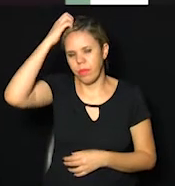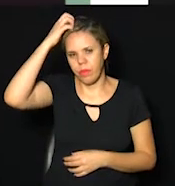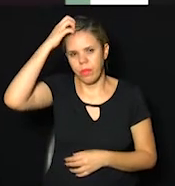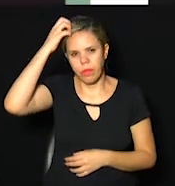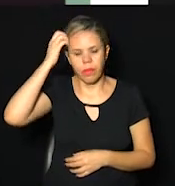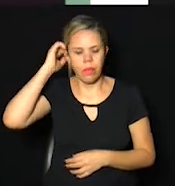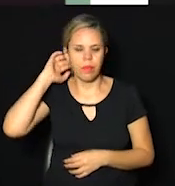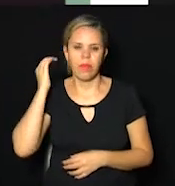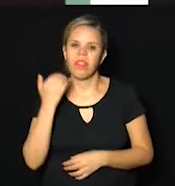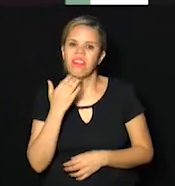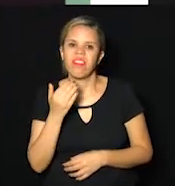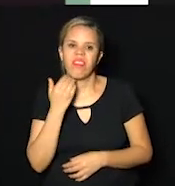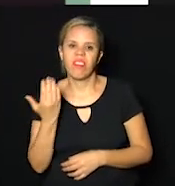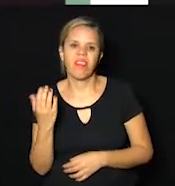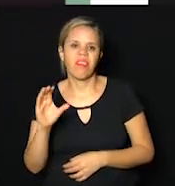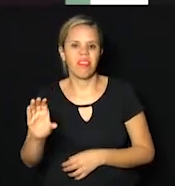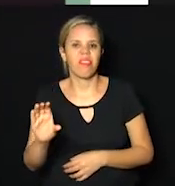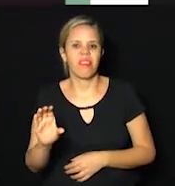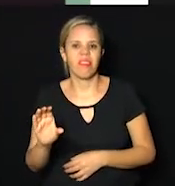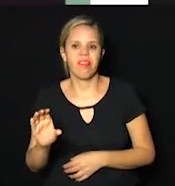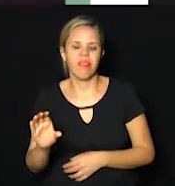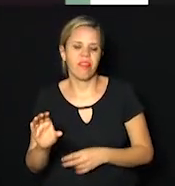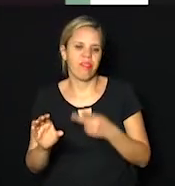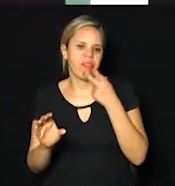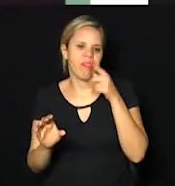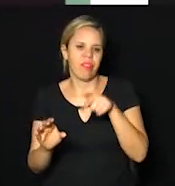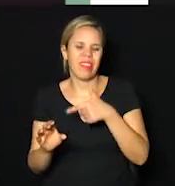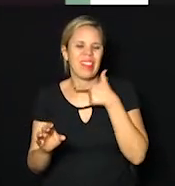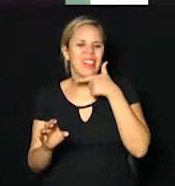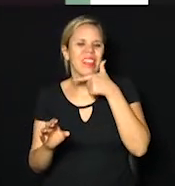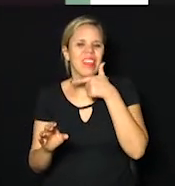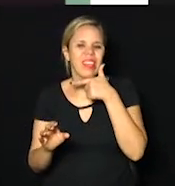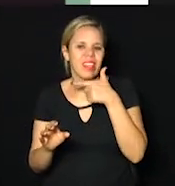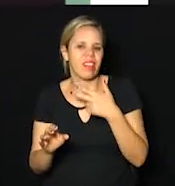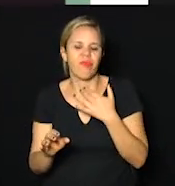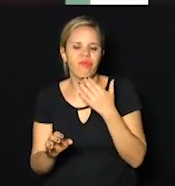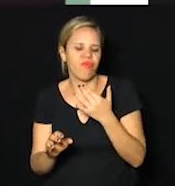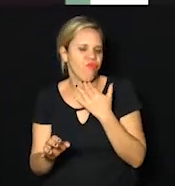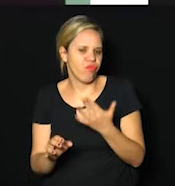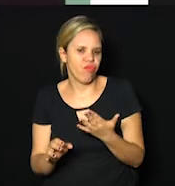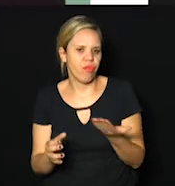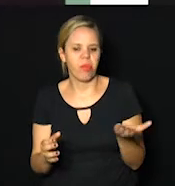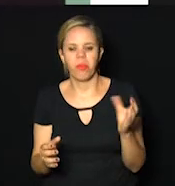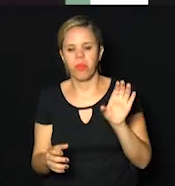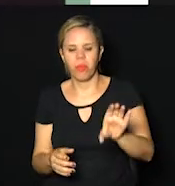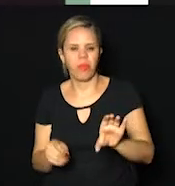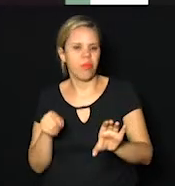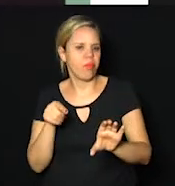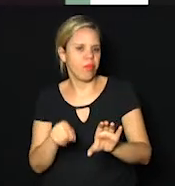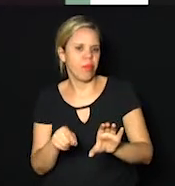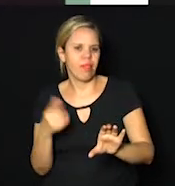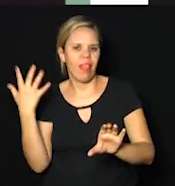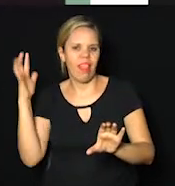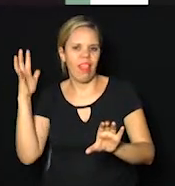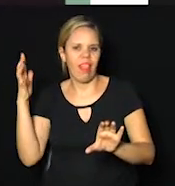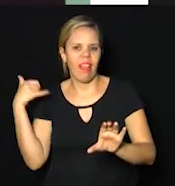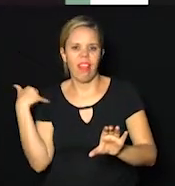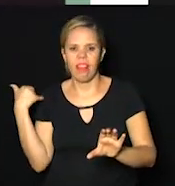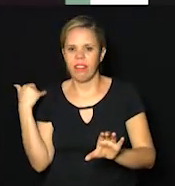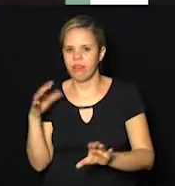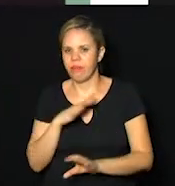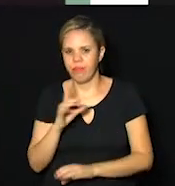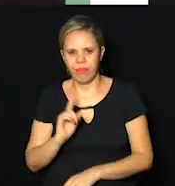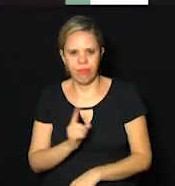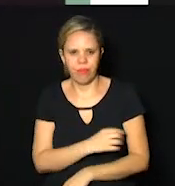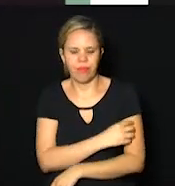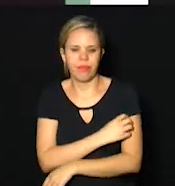fazer postzinho de cara sorridente. Não adianta fazer postzinho de comemoração do aniversário da cidade. O